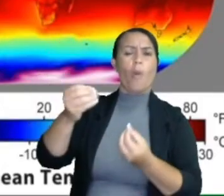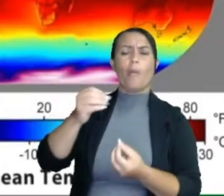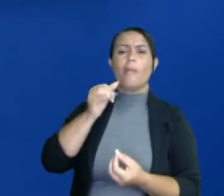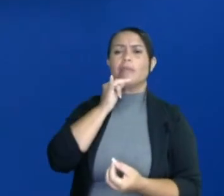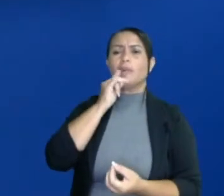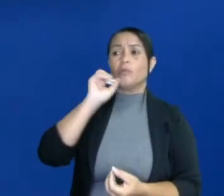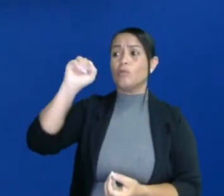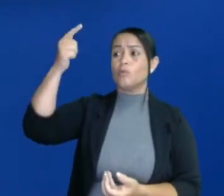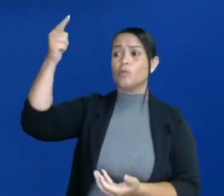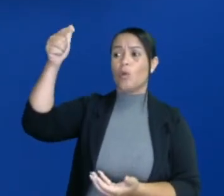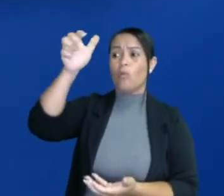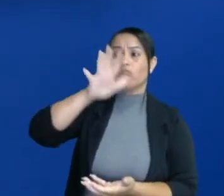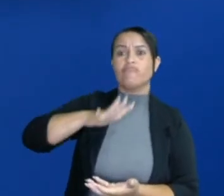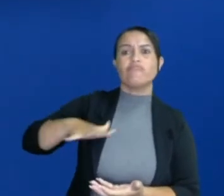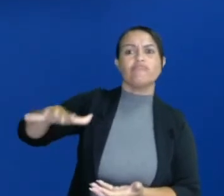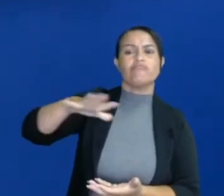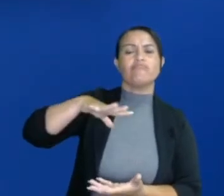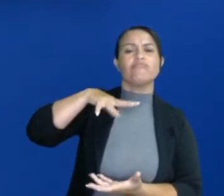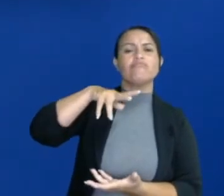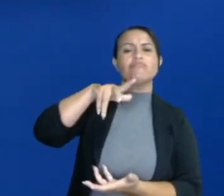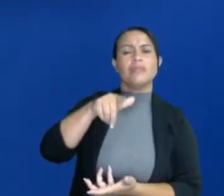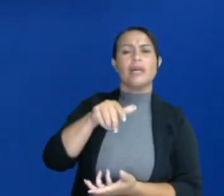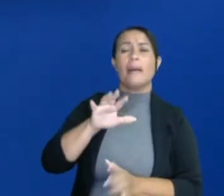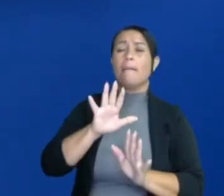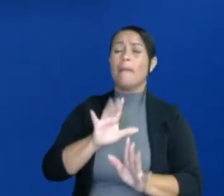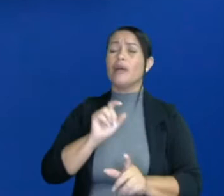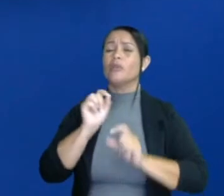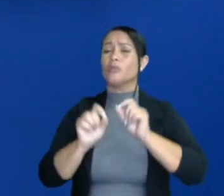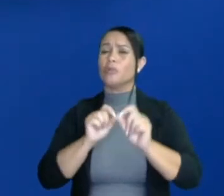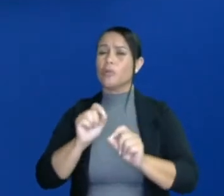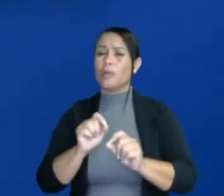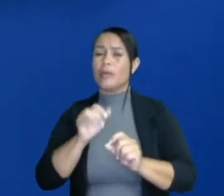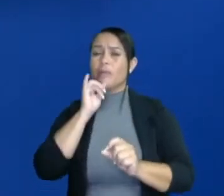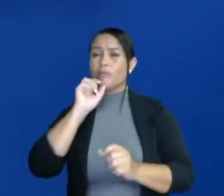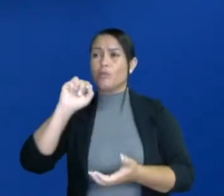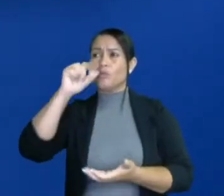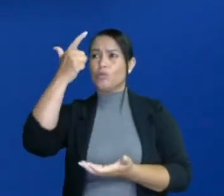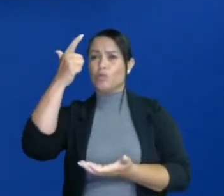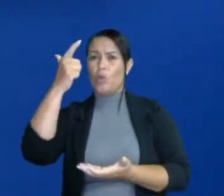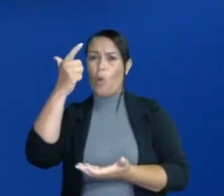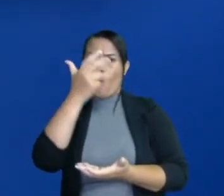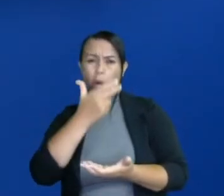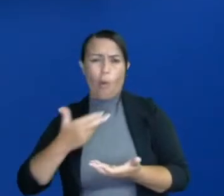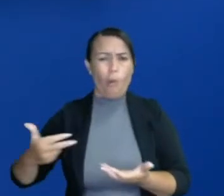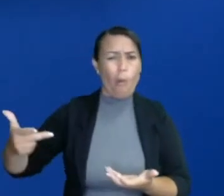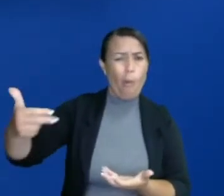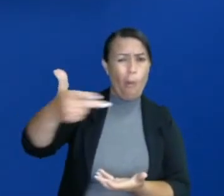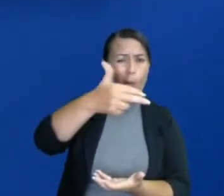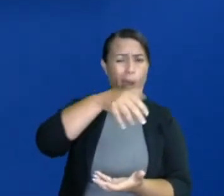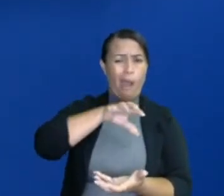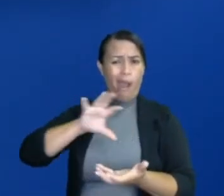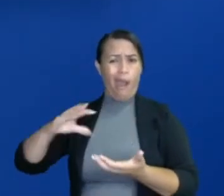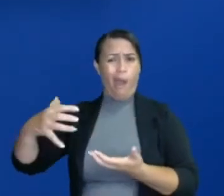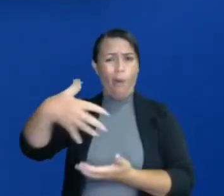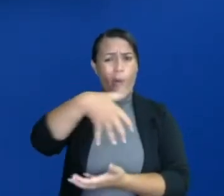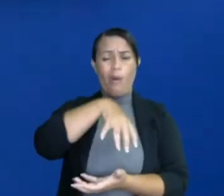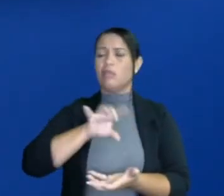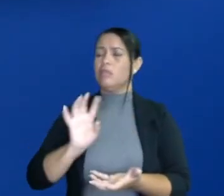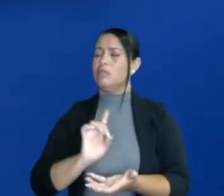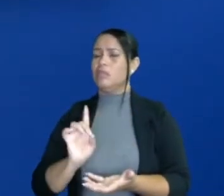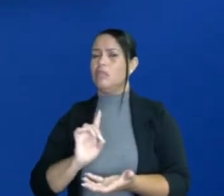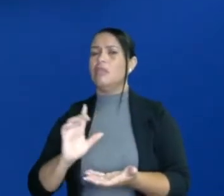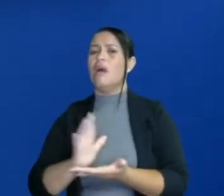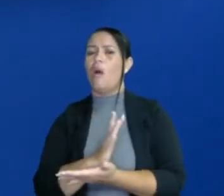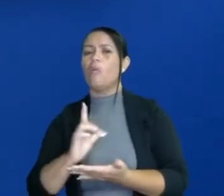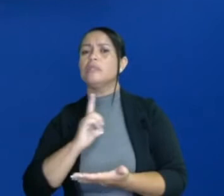Sol emite radiação solar para a Terra, mas essa radiação não atinge todas as regiões da Terra de forma igual. Existem áreas do planeta que recebem uma quantidade